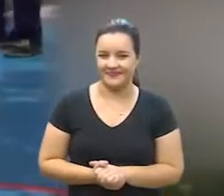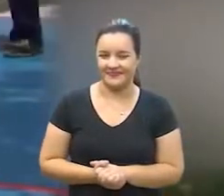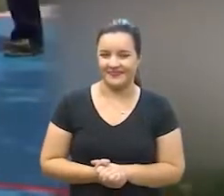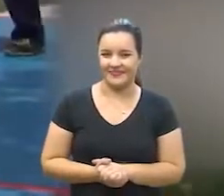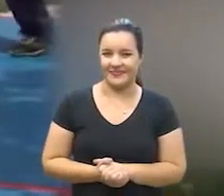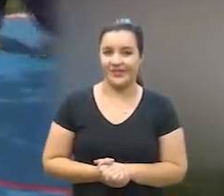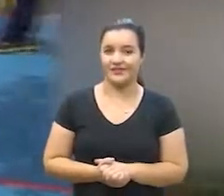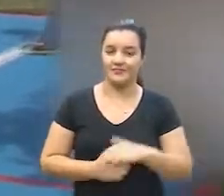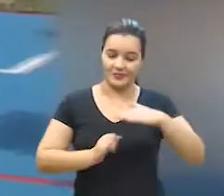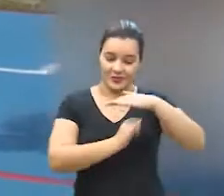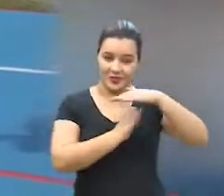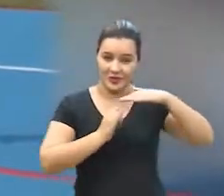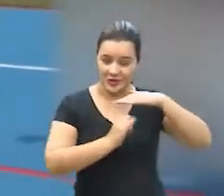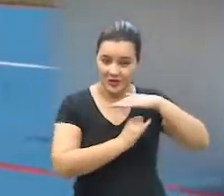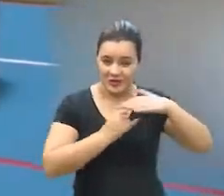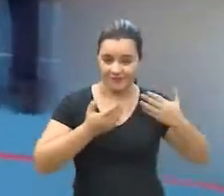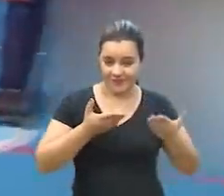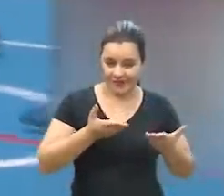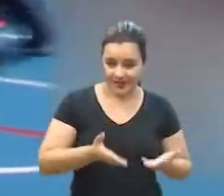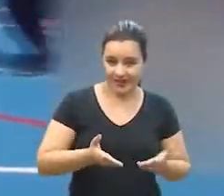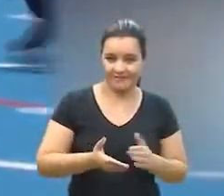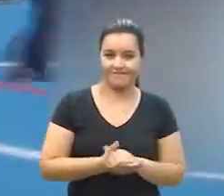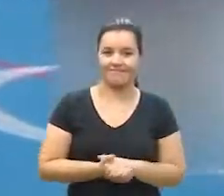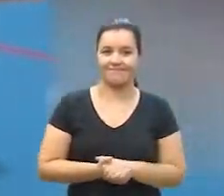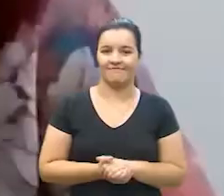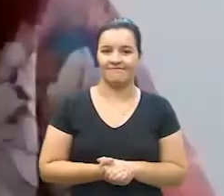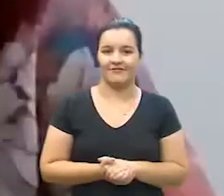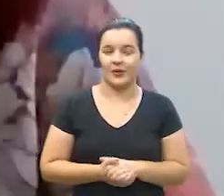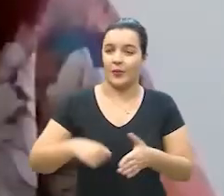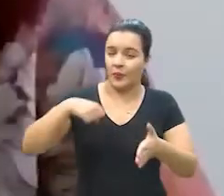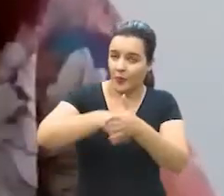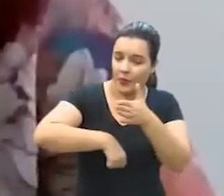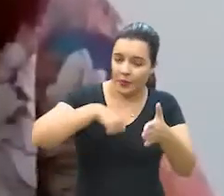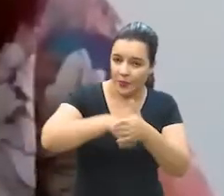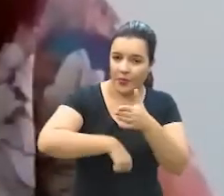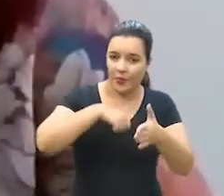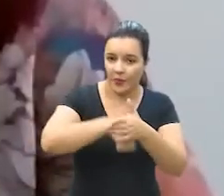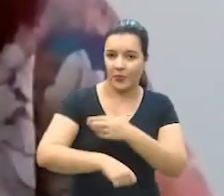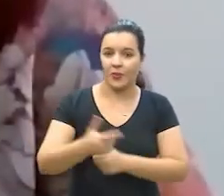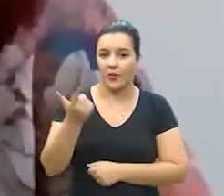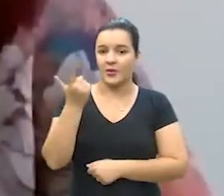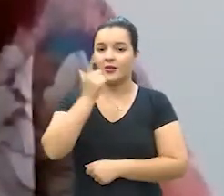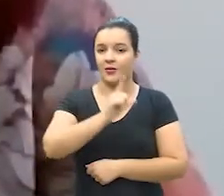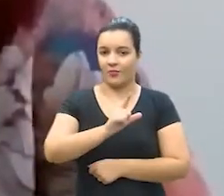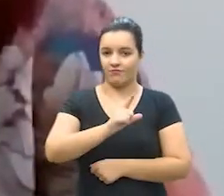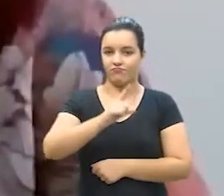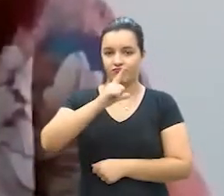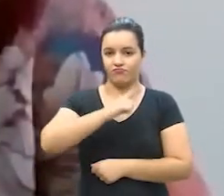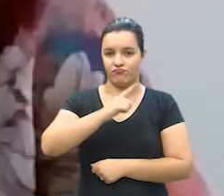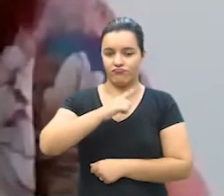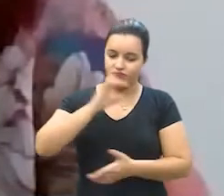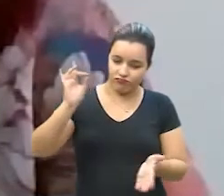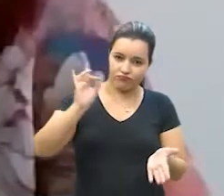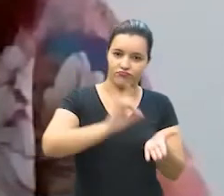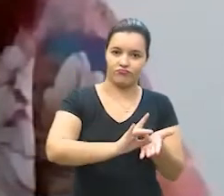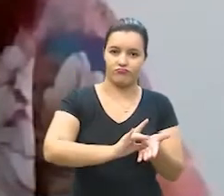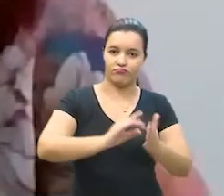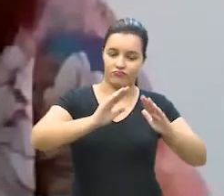O Instituto Ser, depois de uma batalha muito grande, conseguiu ser reconhecido como uma